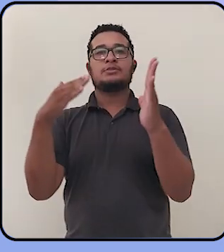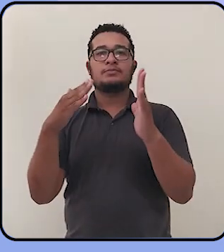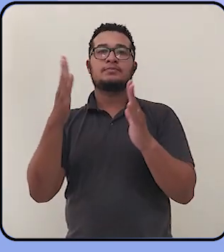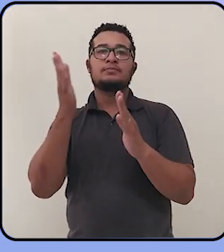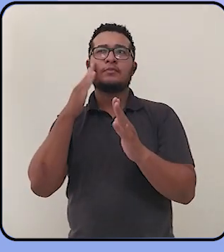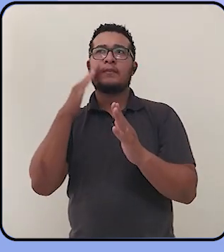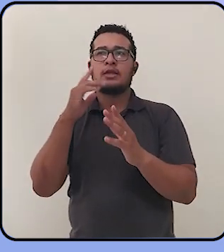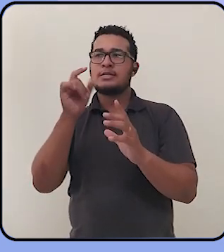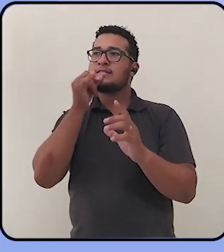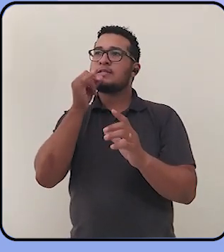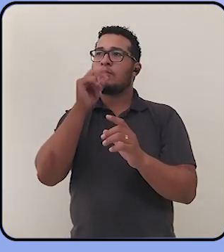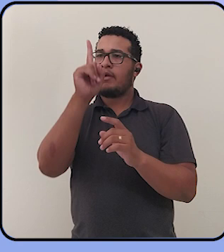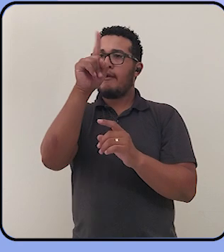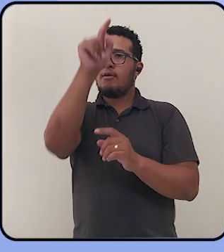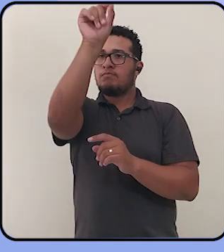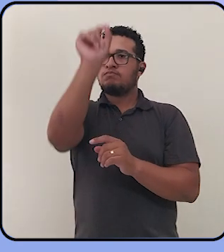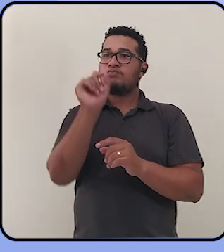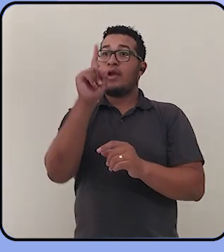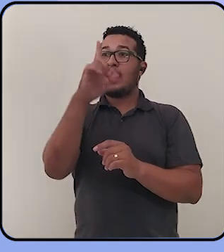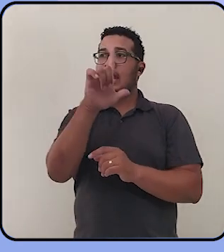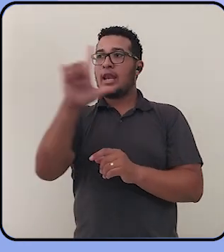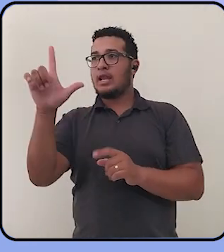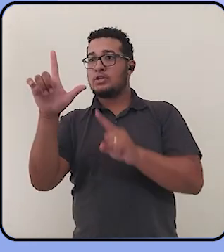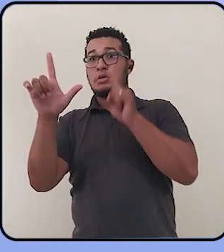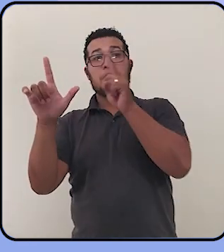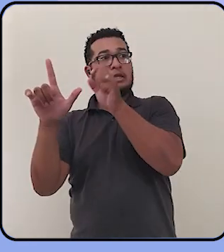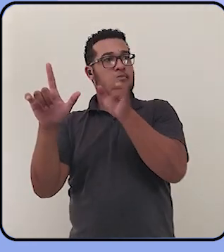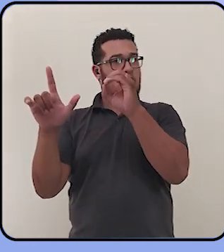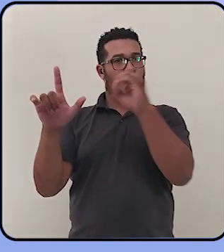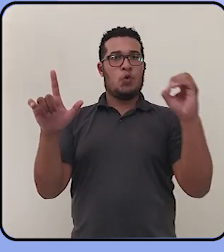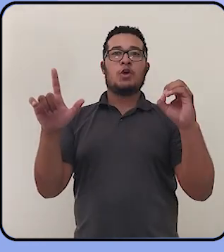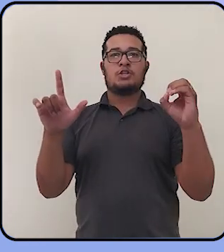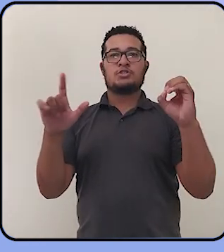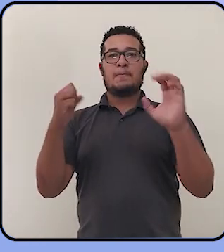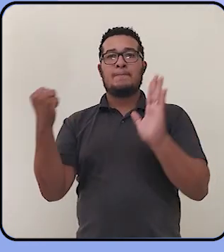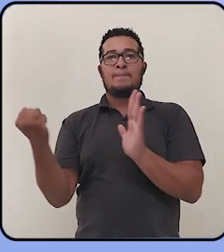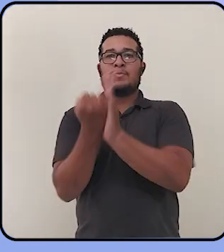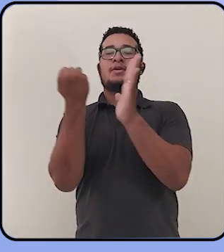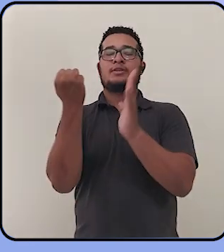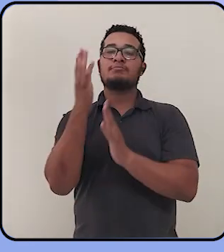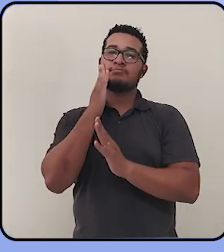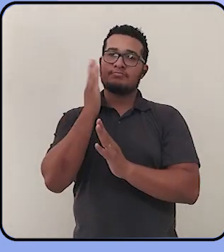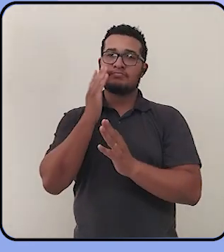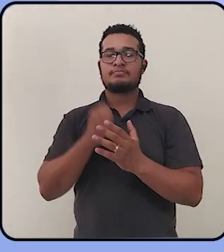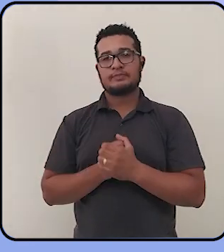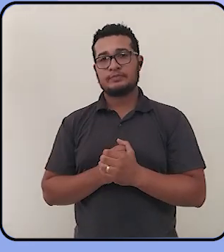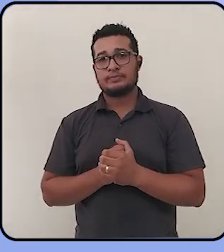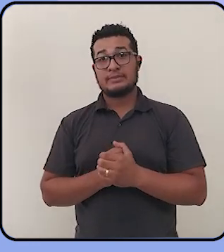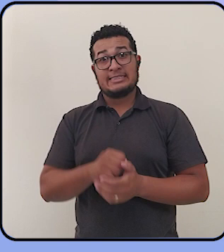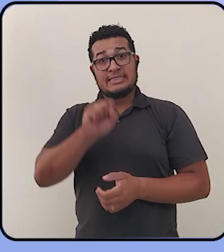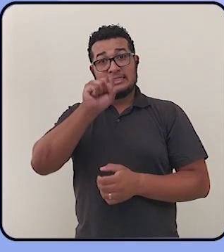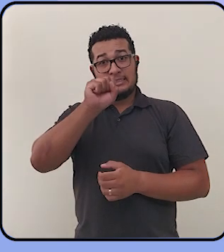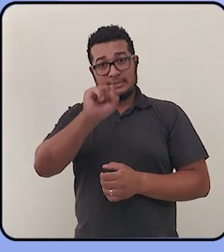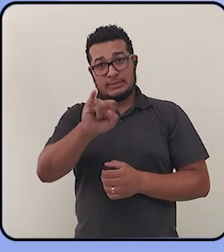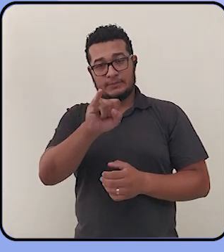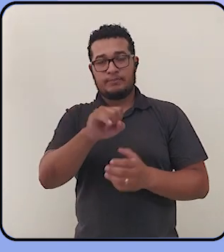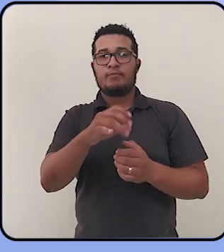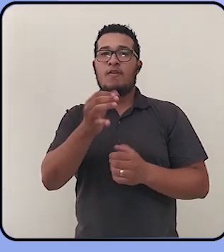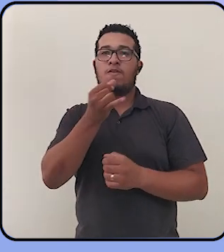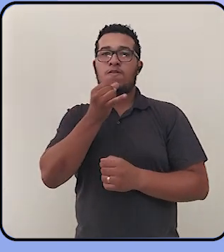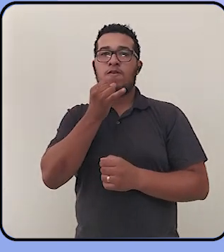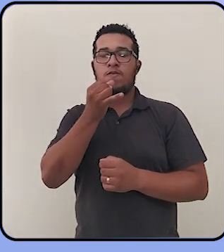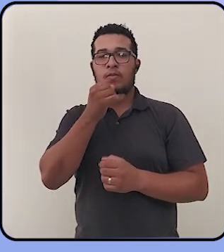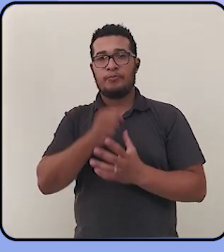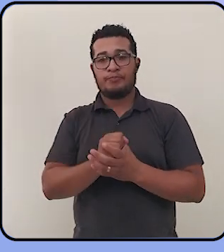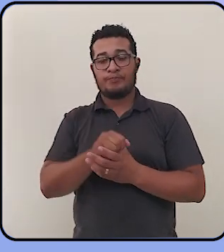Ele é o limite, aonde você estabelece até onde vai o leste e até onde vai o